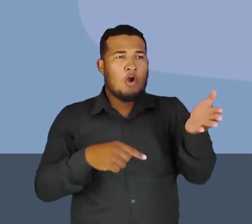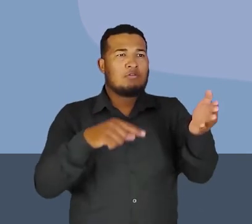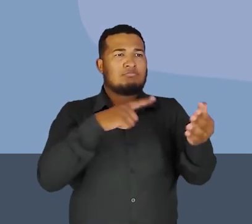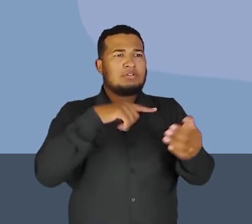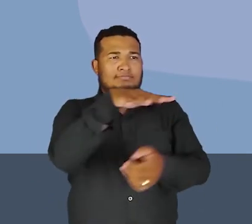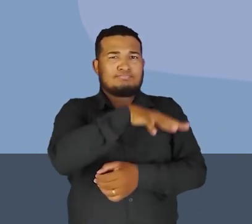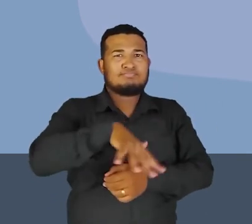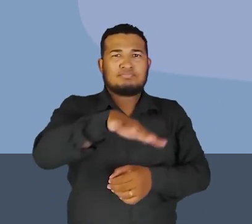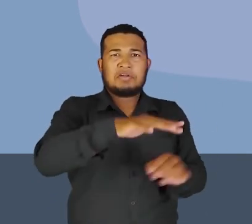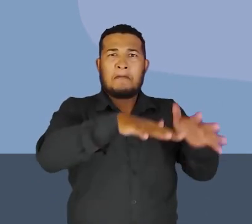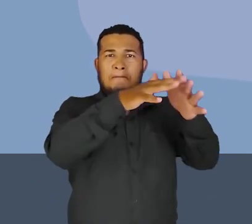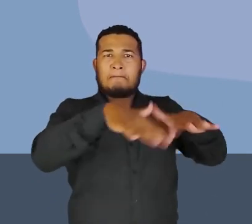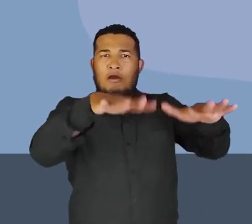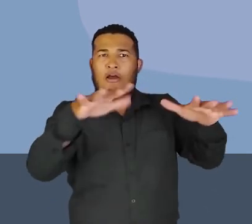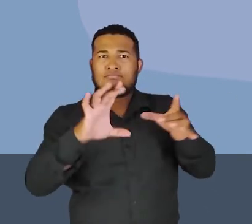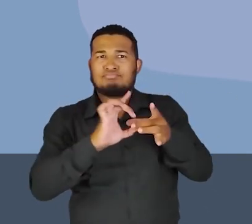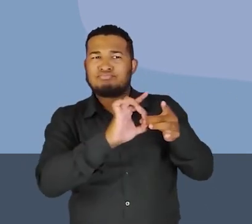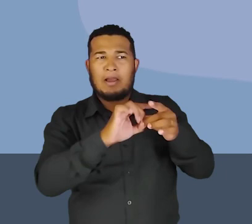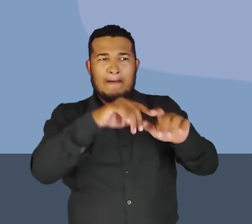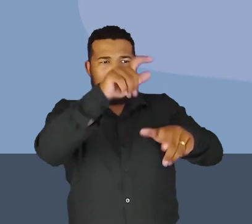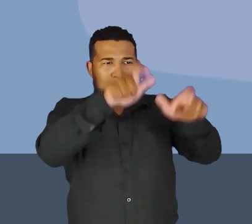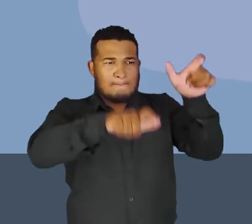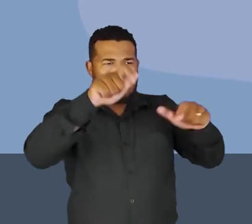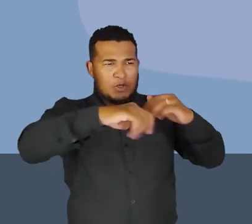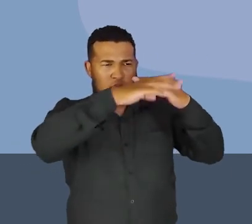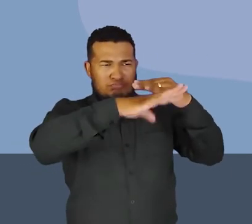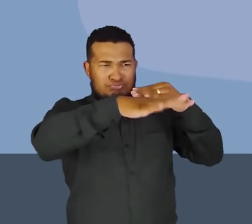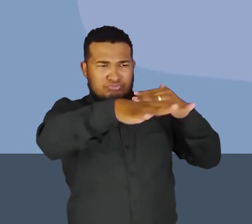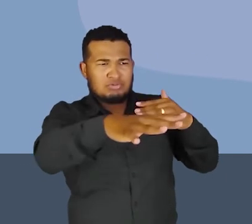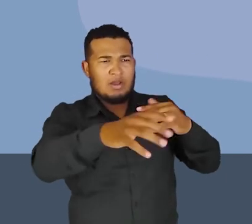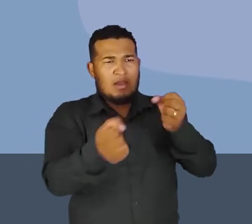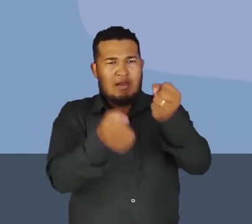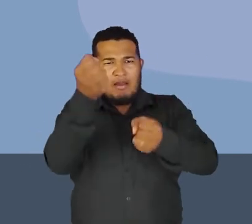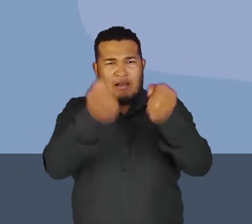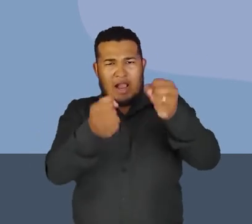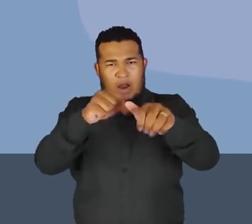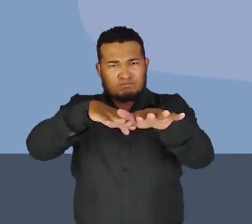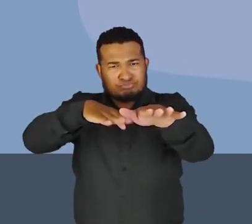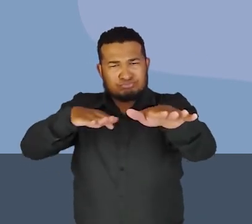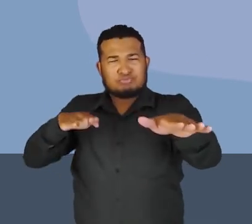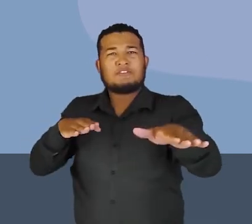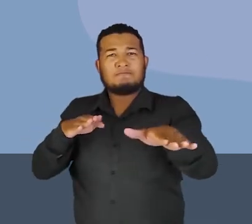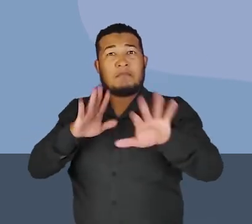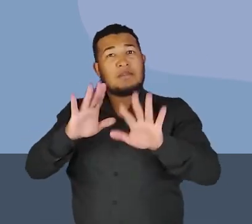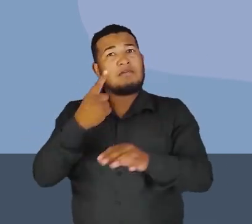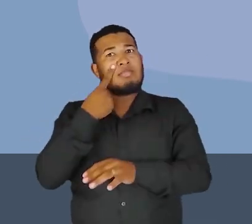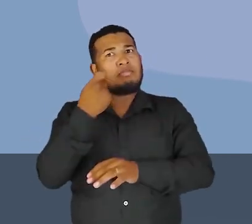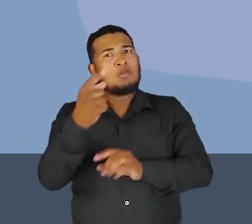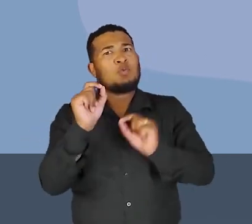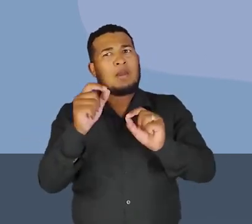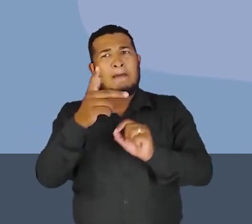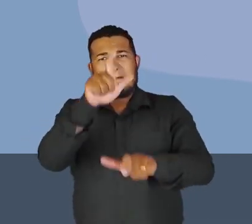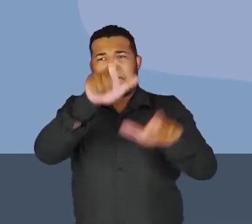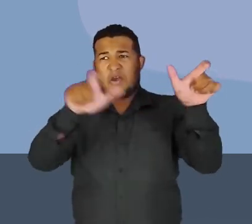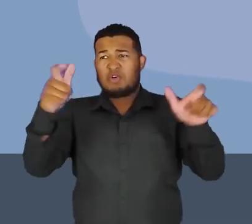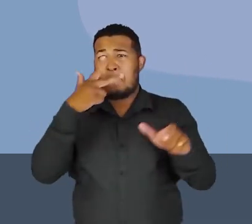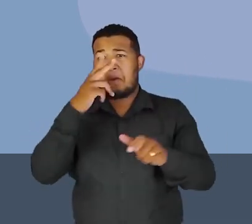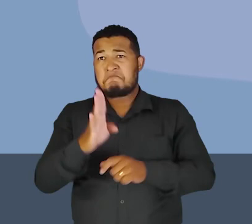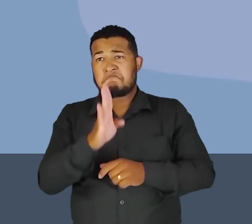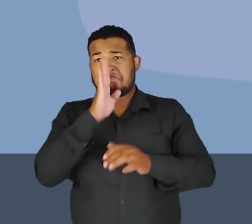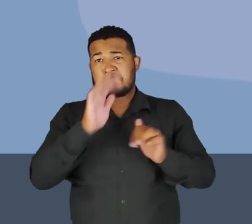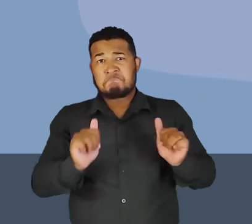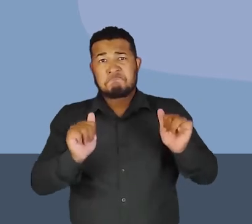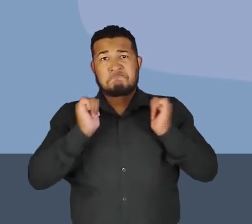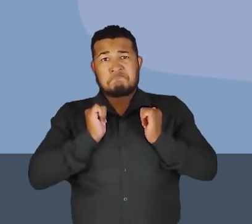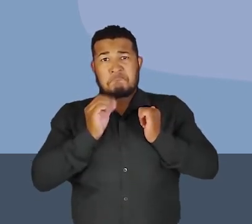mar. Sim. Aquele mar de gente, aquele mar de carros, E era muito interessante o seguinte, a indiferença das pessoas. Louco